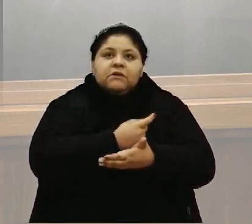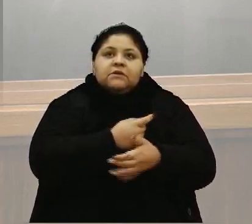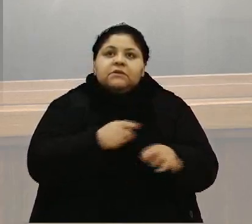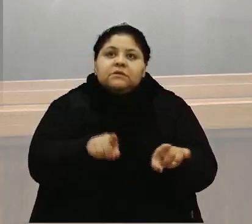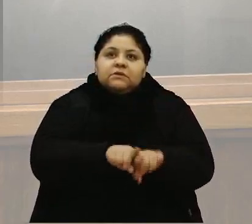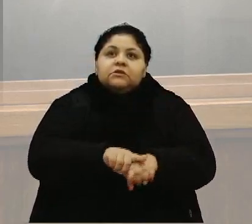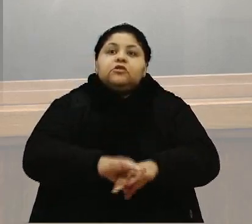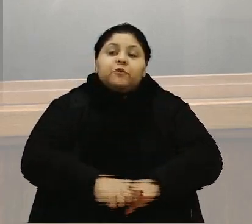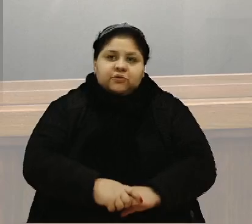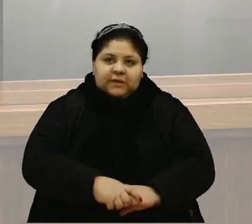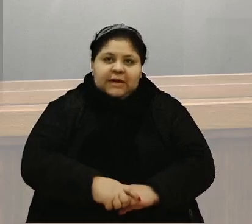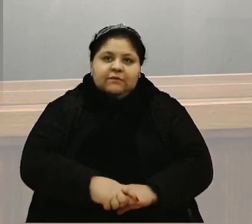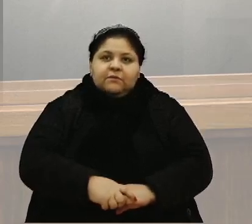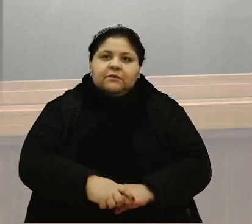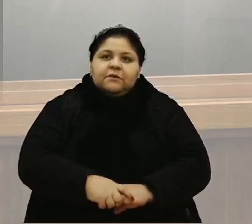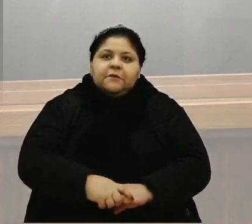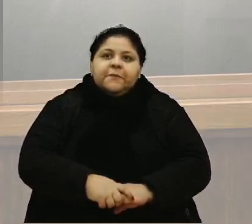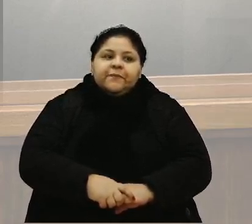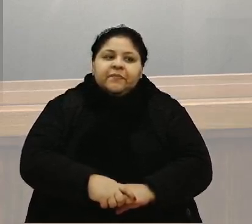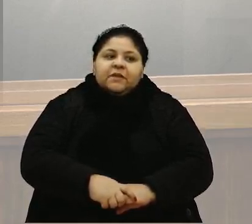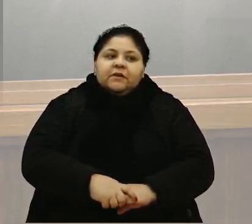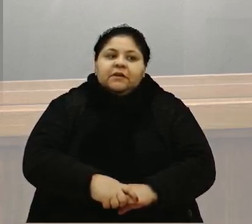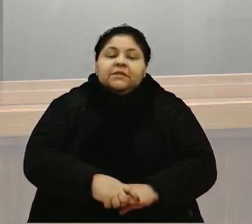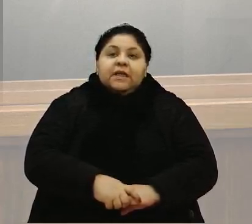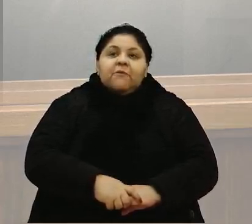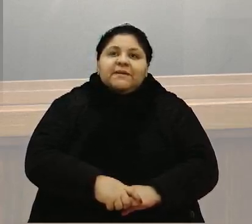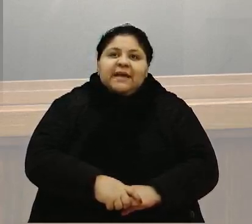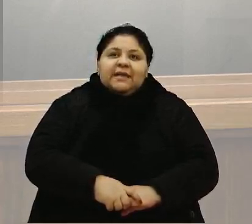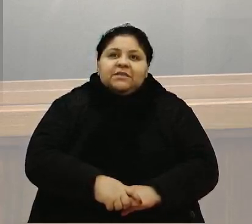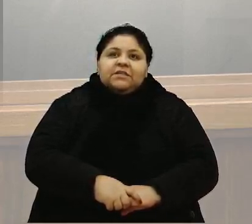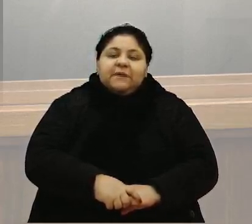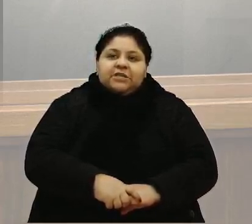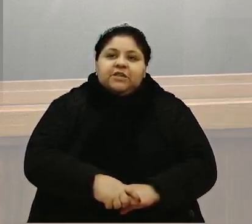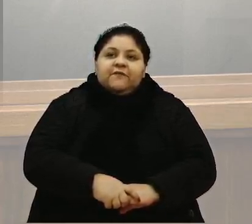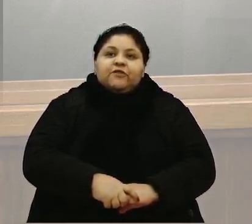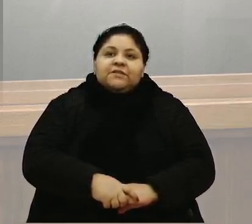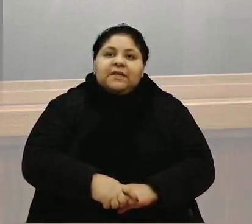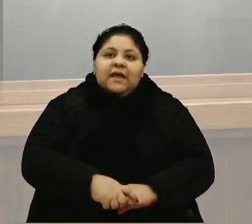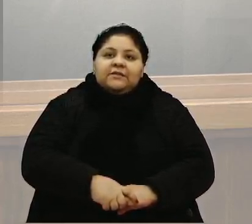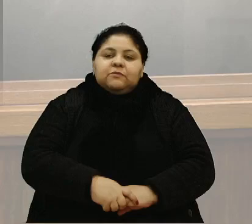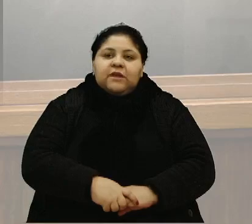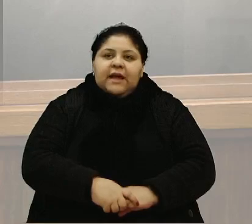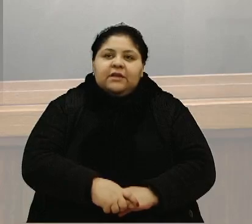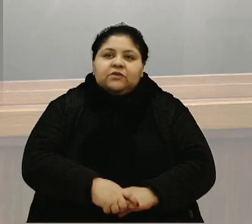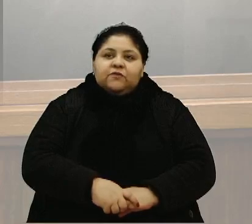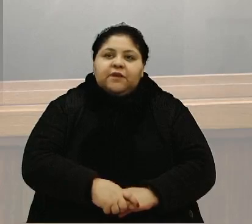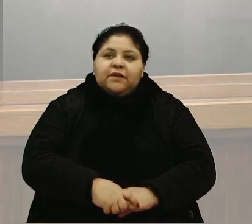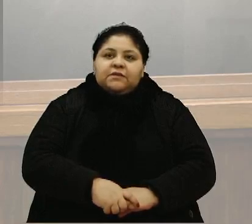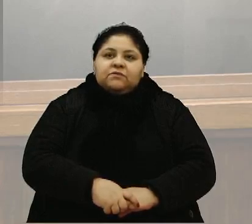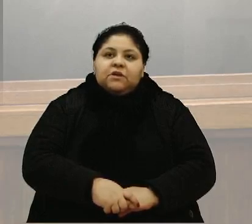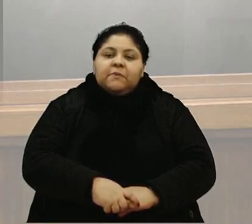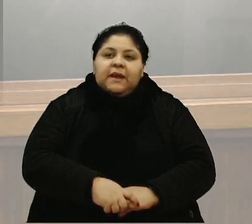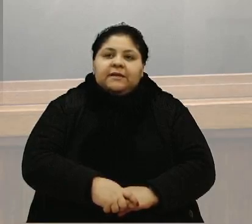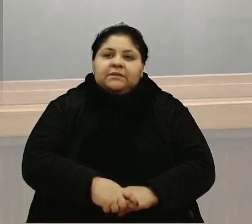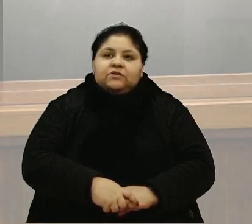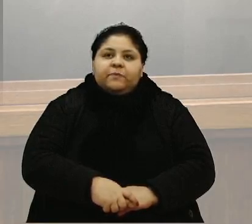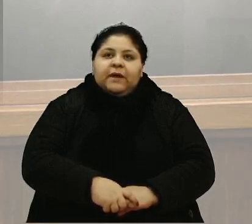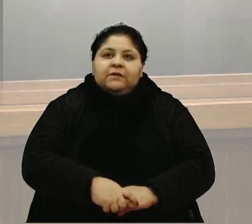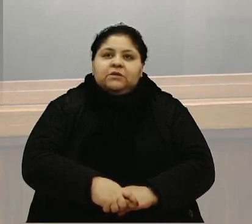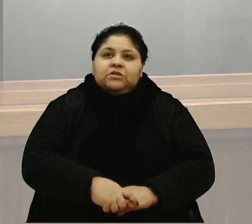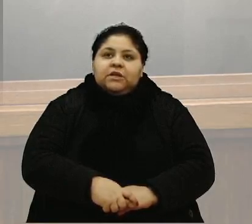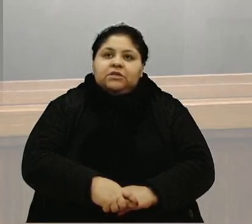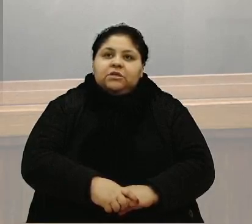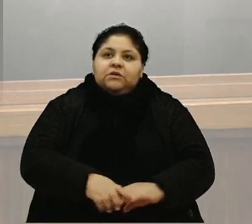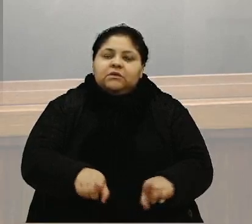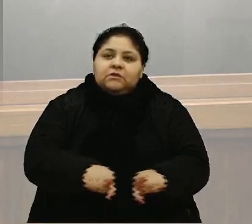a última, assim, só para a gente entender que é em vários âmbitos essas falas, ele diz que pode ter